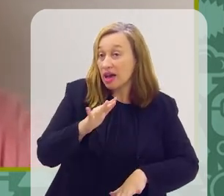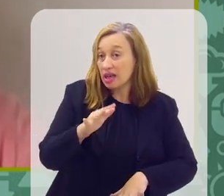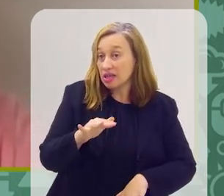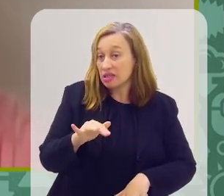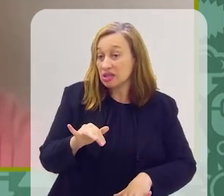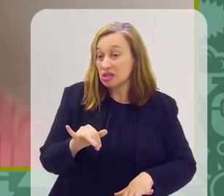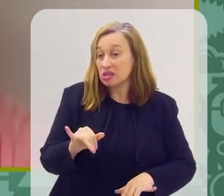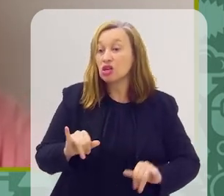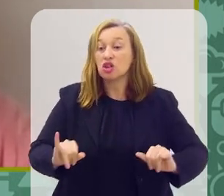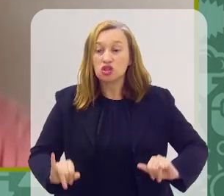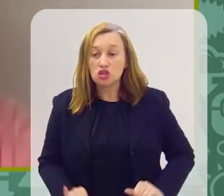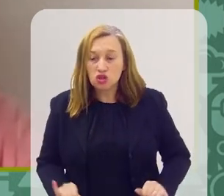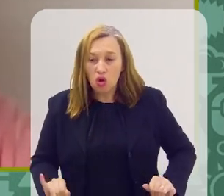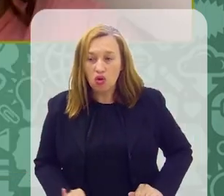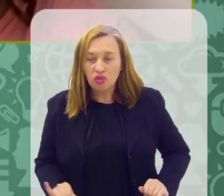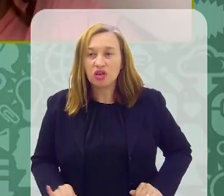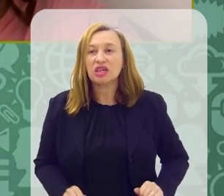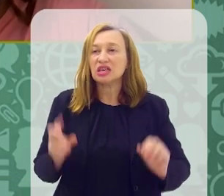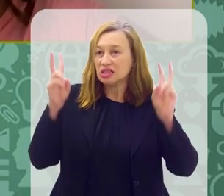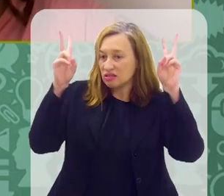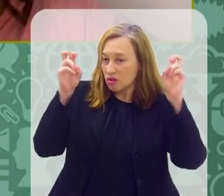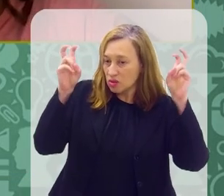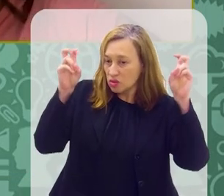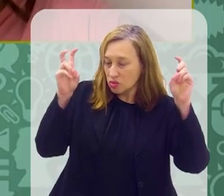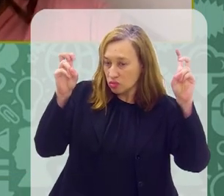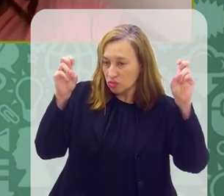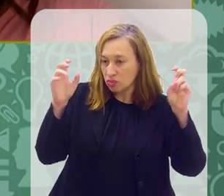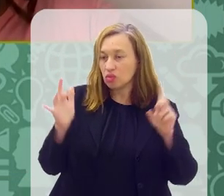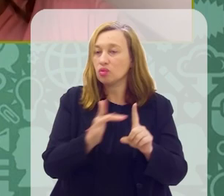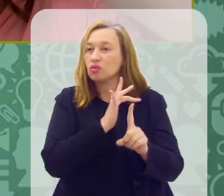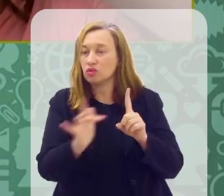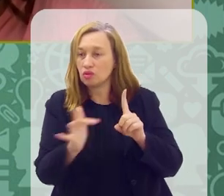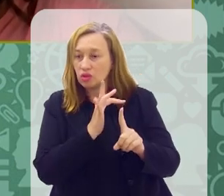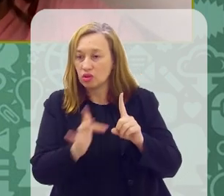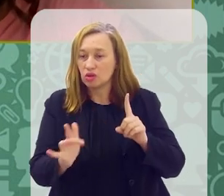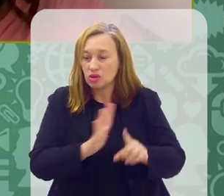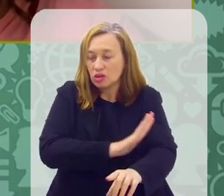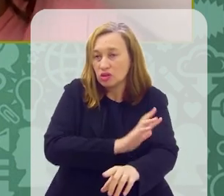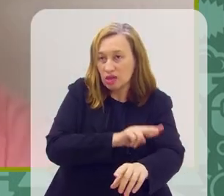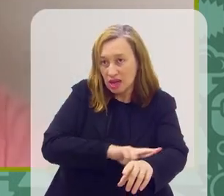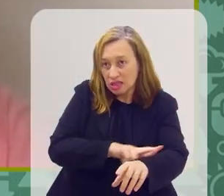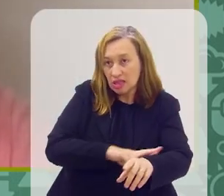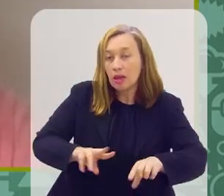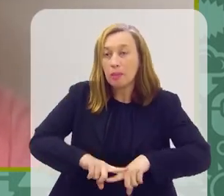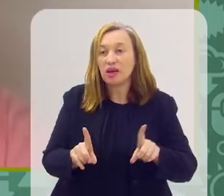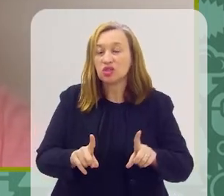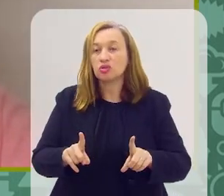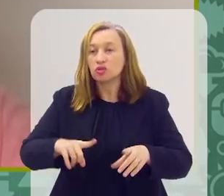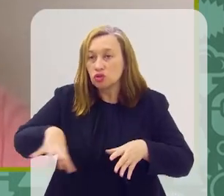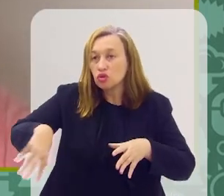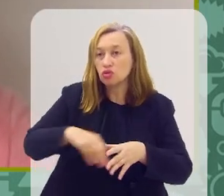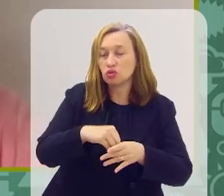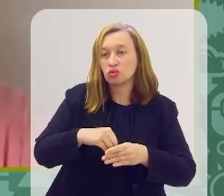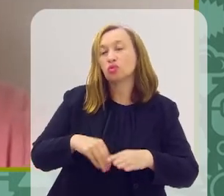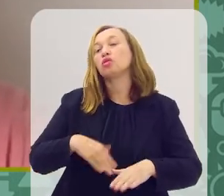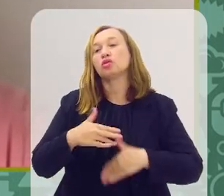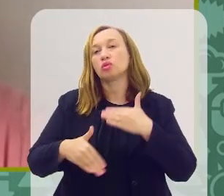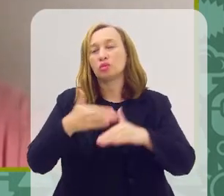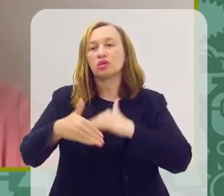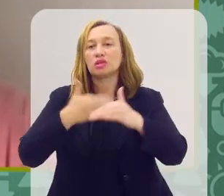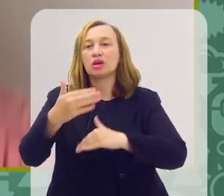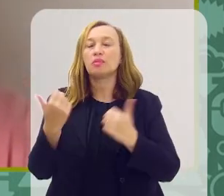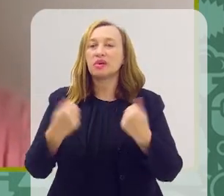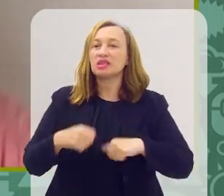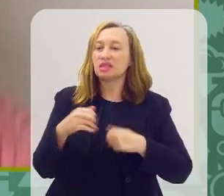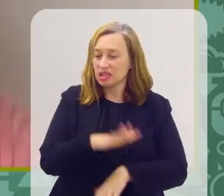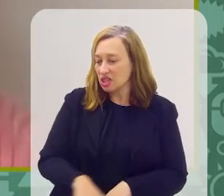são mais vítimas dessas situações de racismo. Mas a gente procura mostrar que todos ali estão envolvidos dentro do processo. É preciso